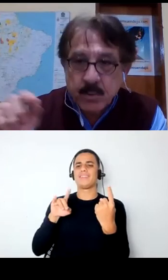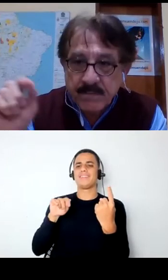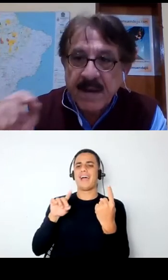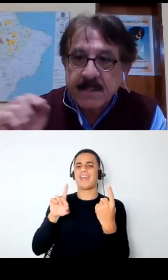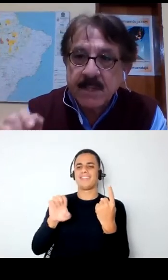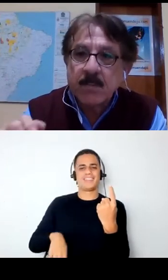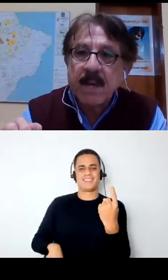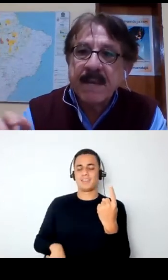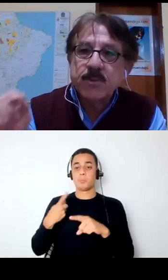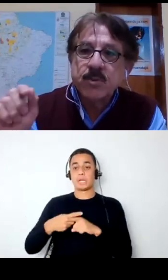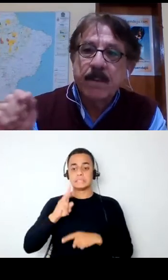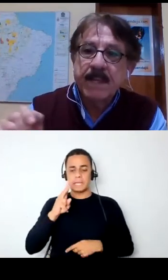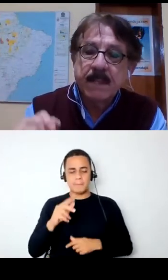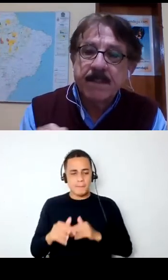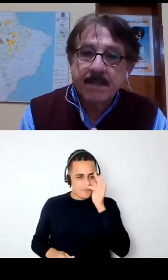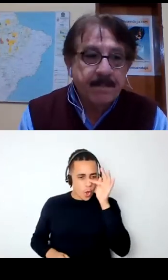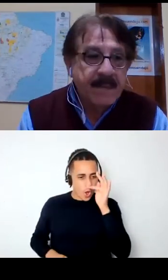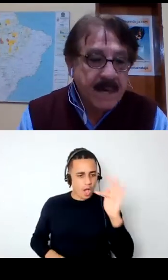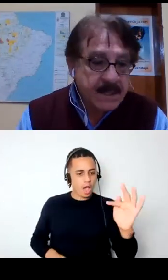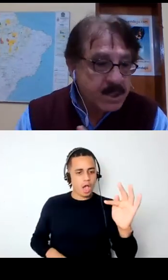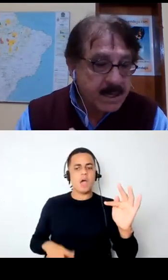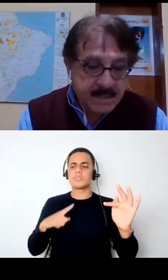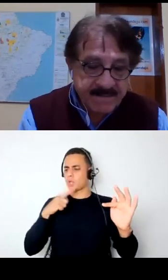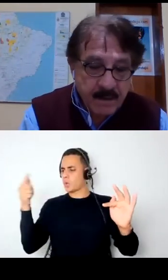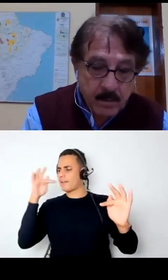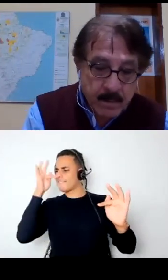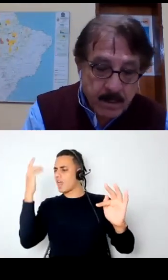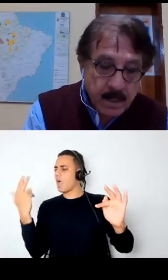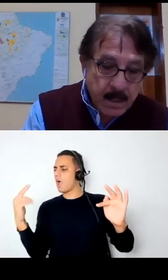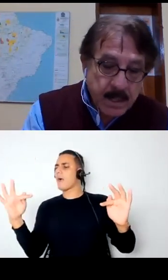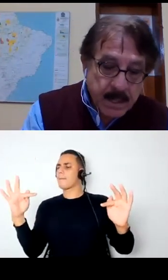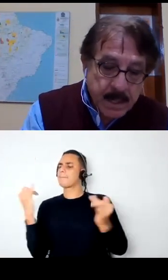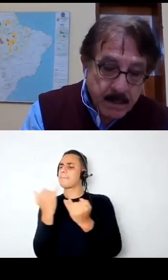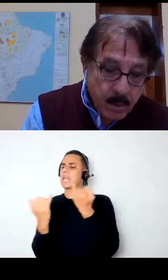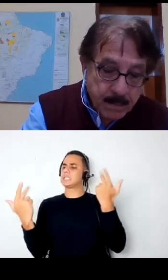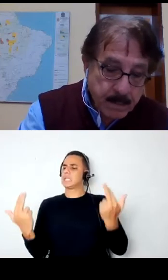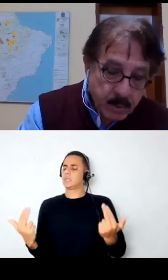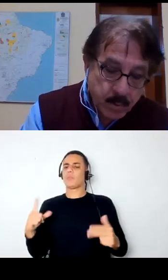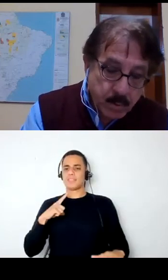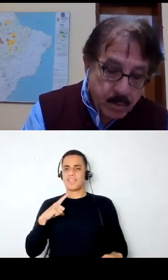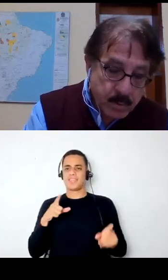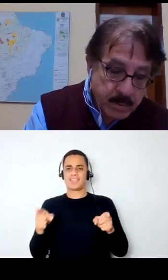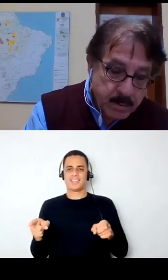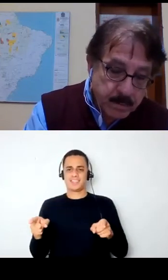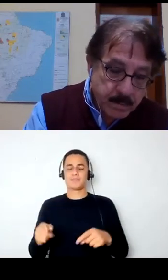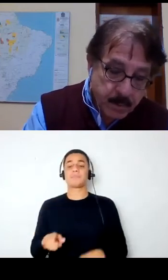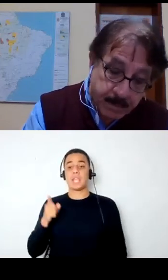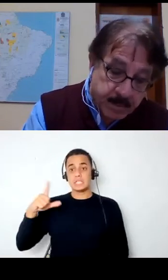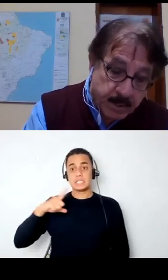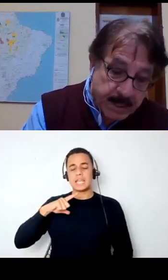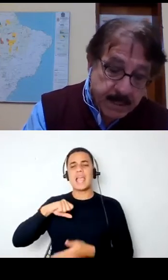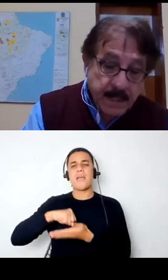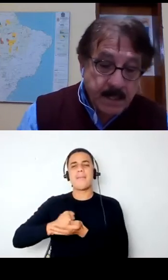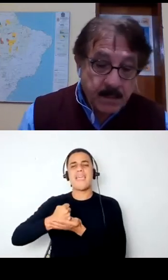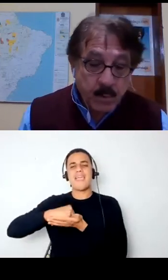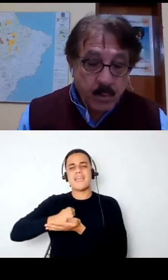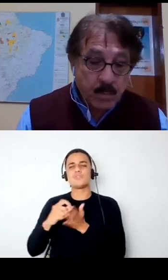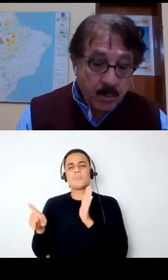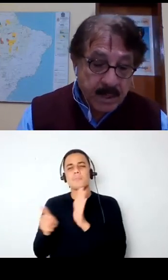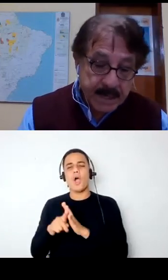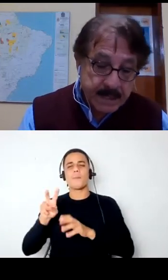é contrário a toda a concepção de como a vida floresce no mundo, que é pela diferença, pela